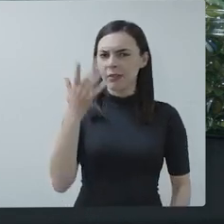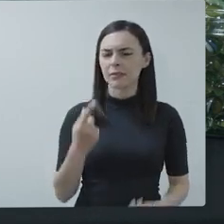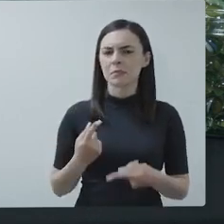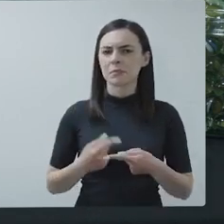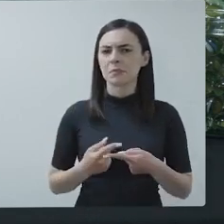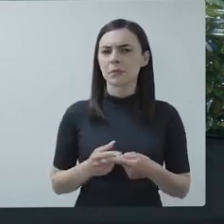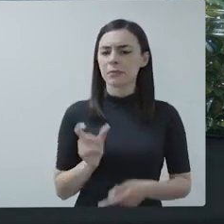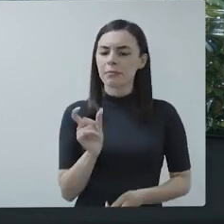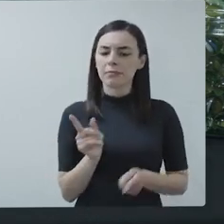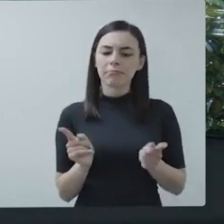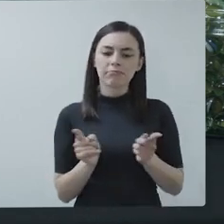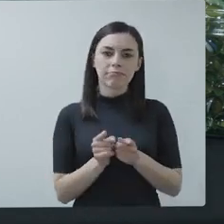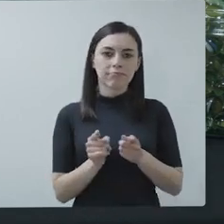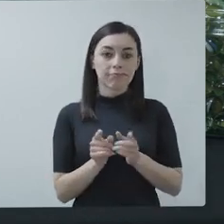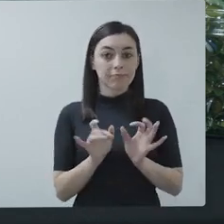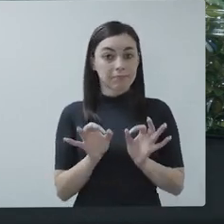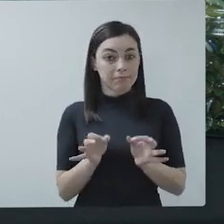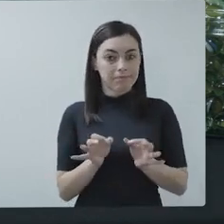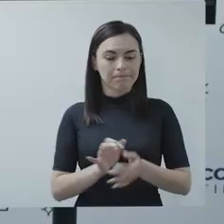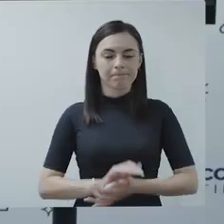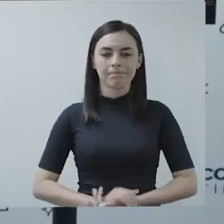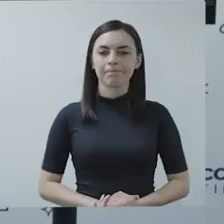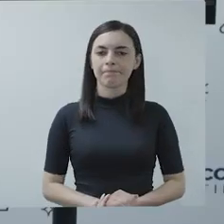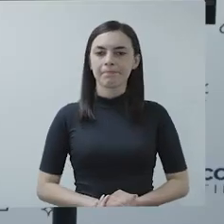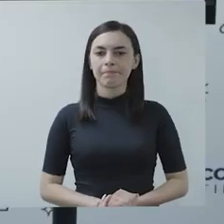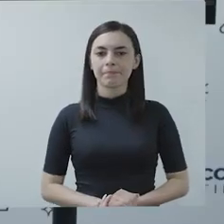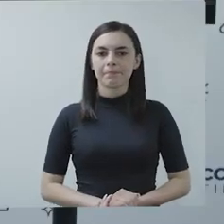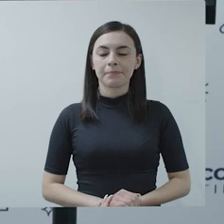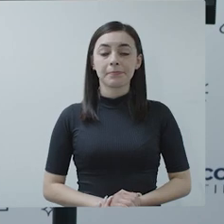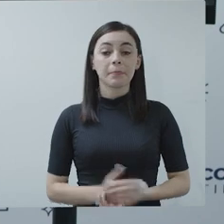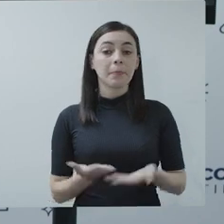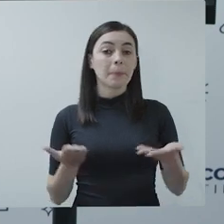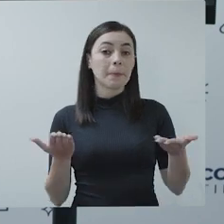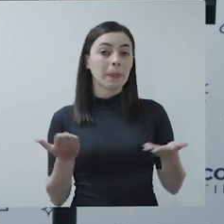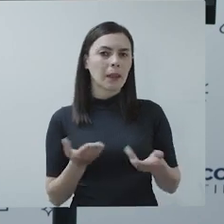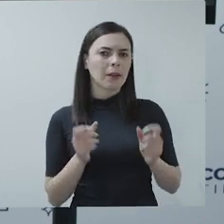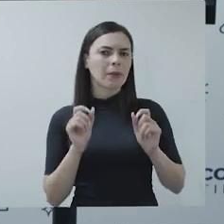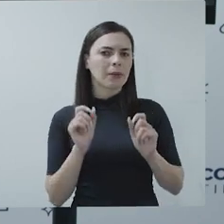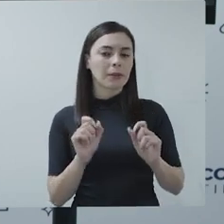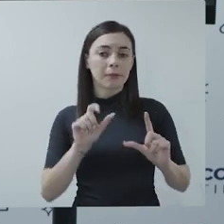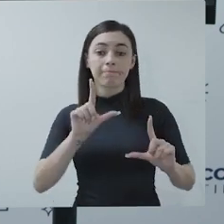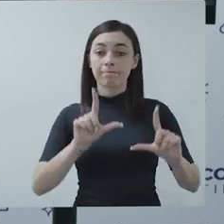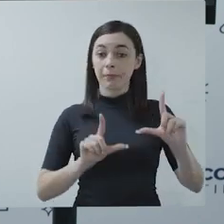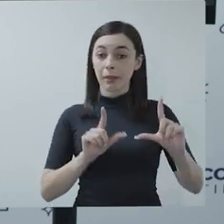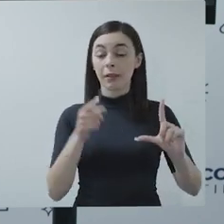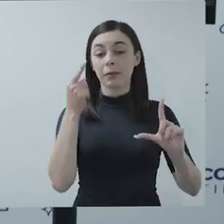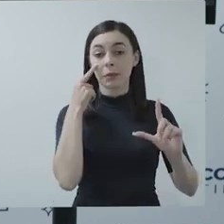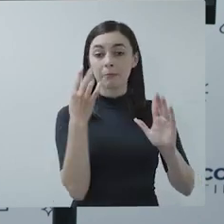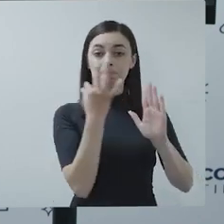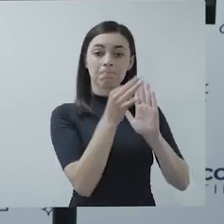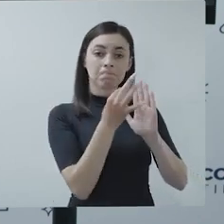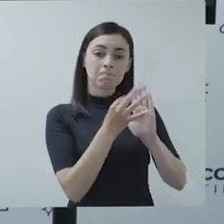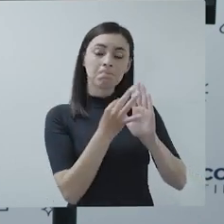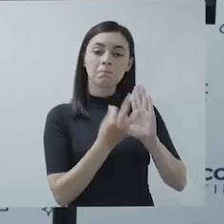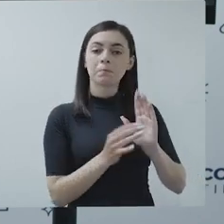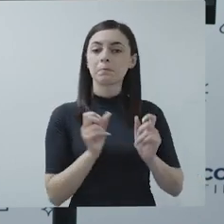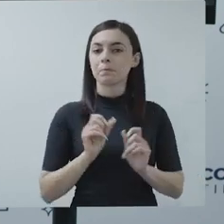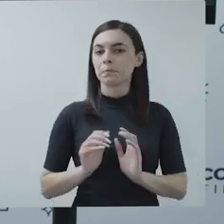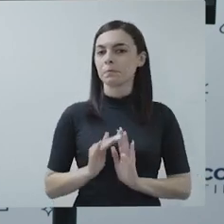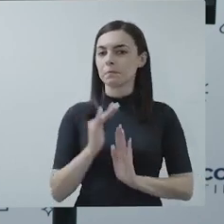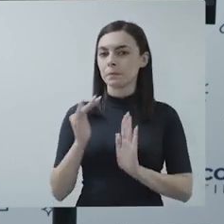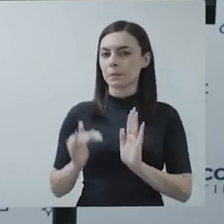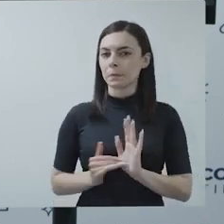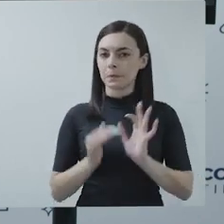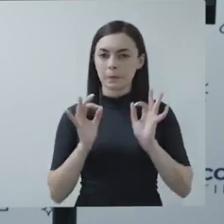uma palavra pequena, certo? Então, agora, nós vamos conferir lá na tela se a gente fez tudo